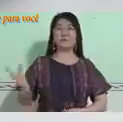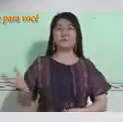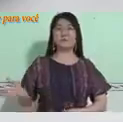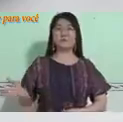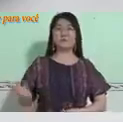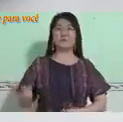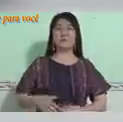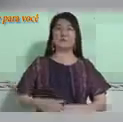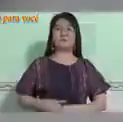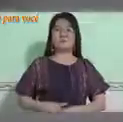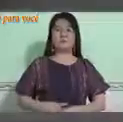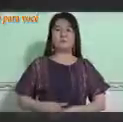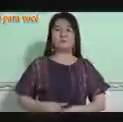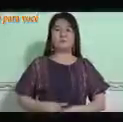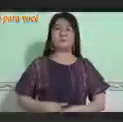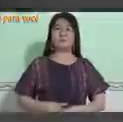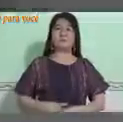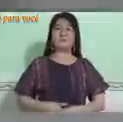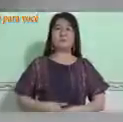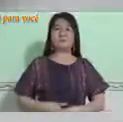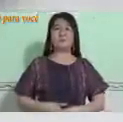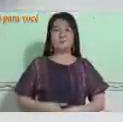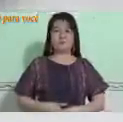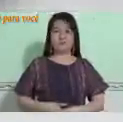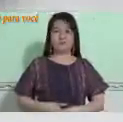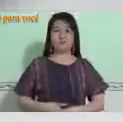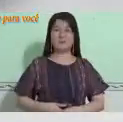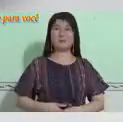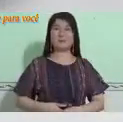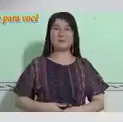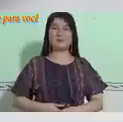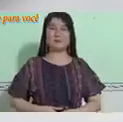eliminar boa parte da olheira e, em alguns casos, até mesmo